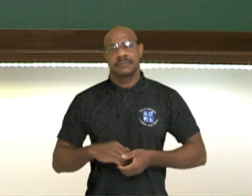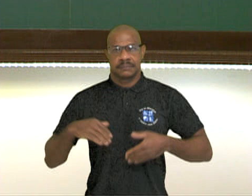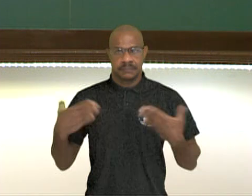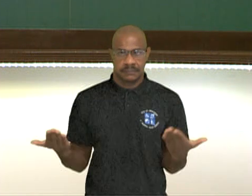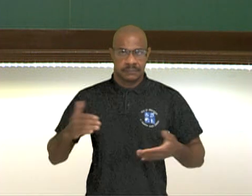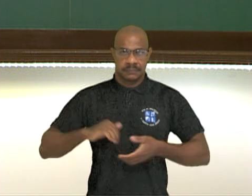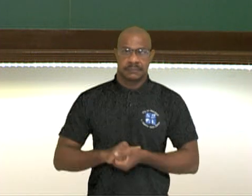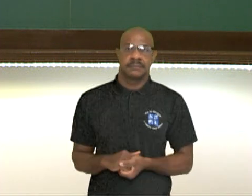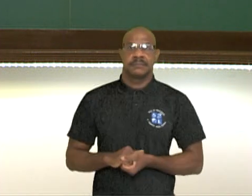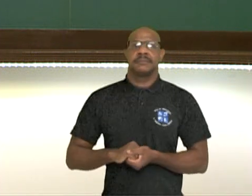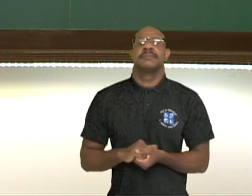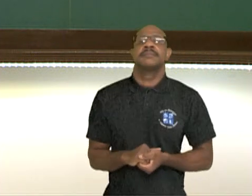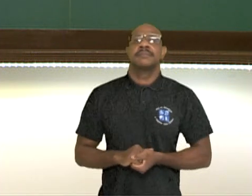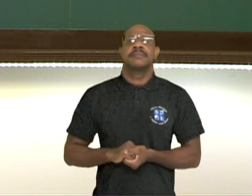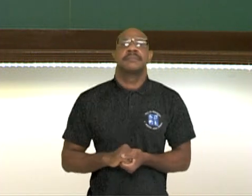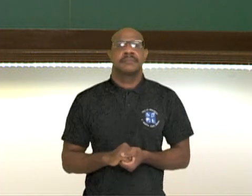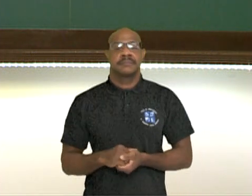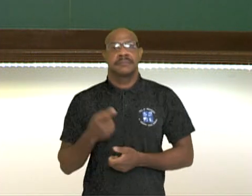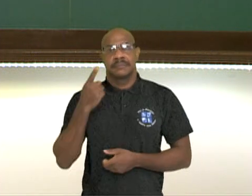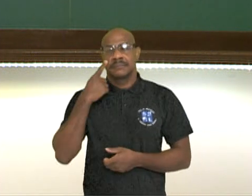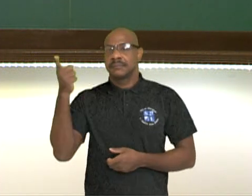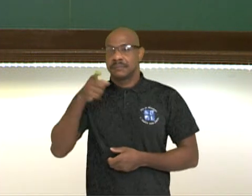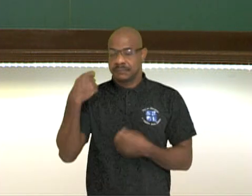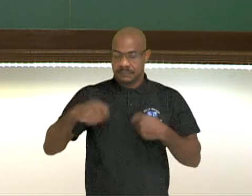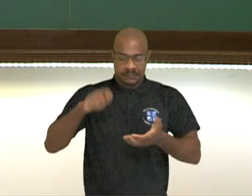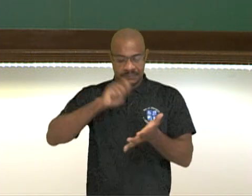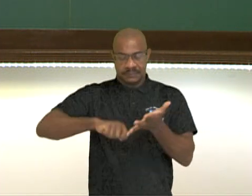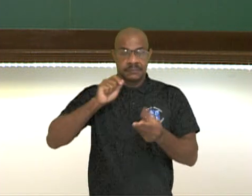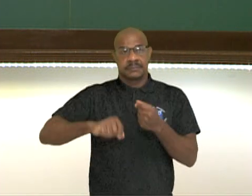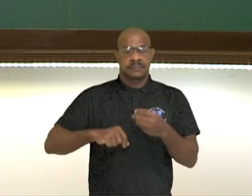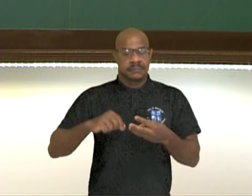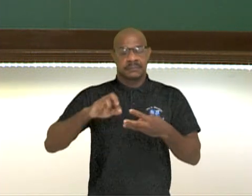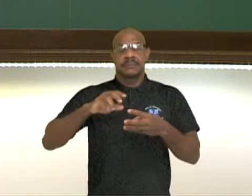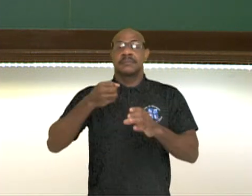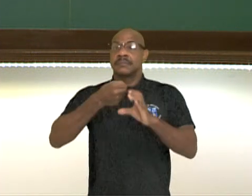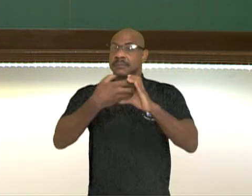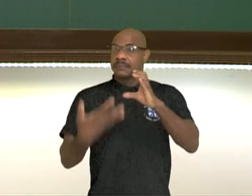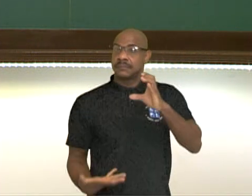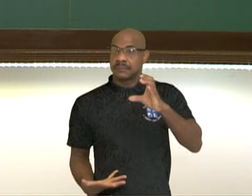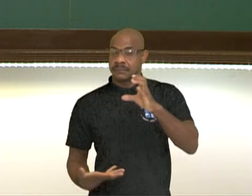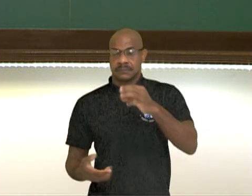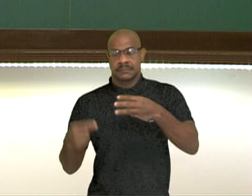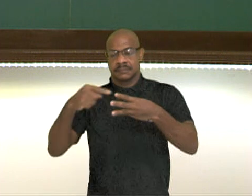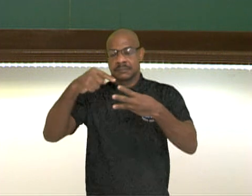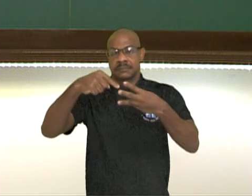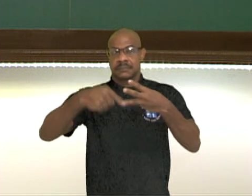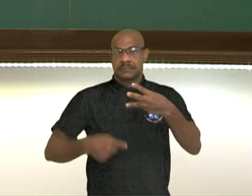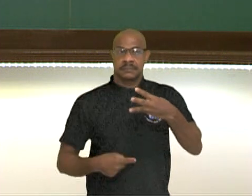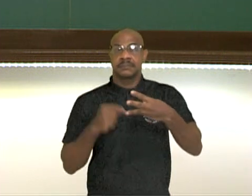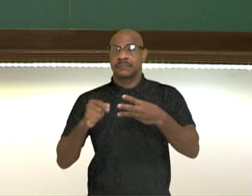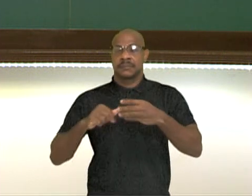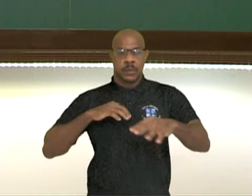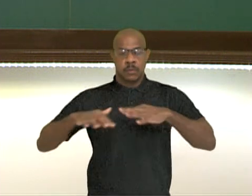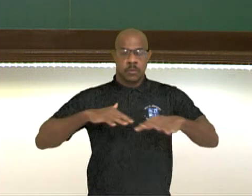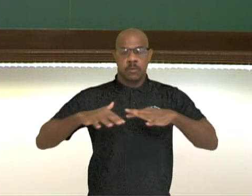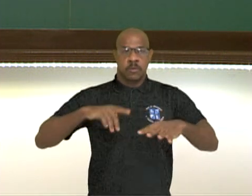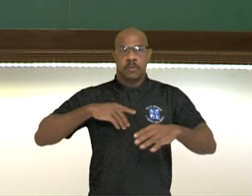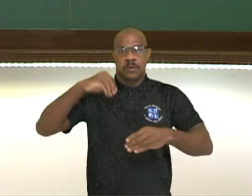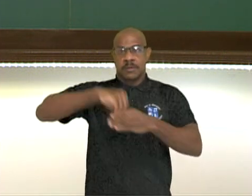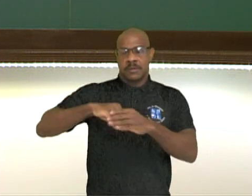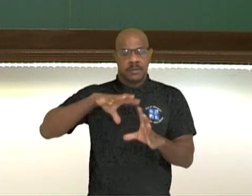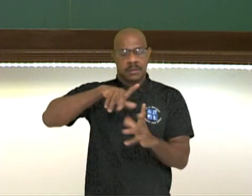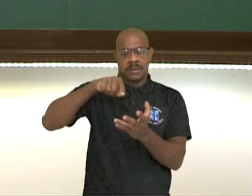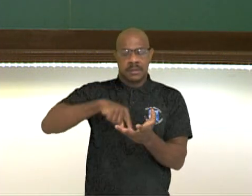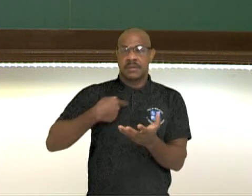Voltamos para a correção da atividade, então vocês tinham que escrever ali quais são as características dos três agentes internos que nós